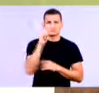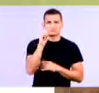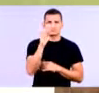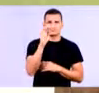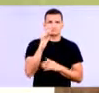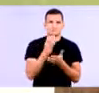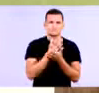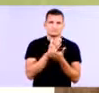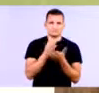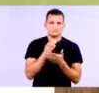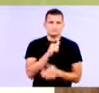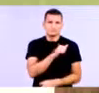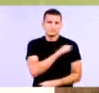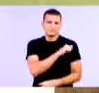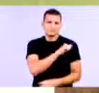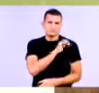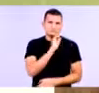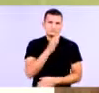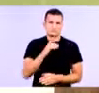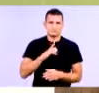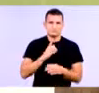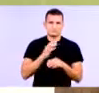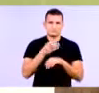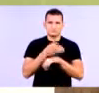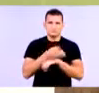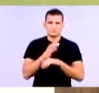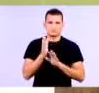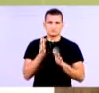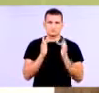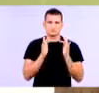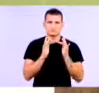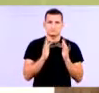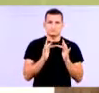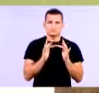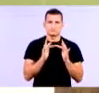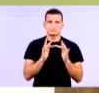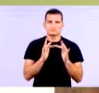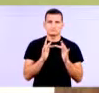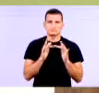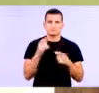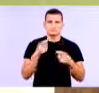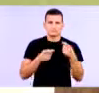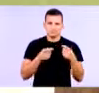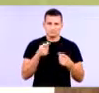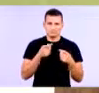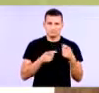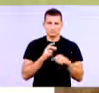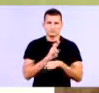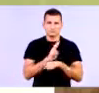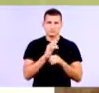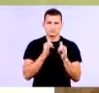nossos alunos já tiveram acesso, né, já tiveram contato com a política de segurança da informação.